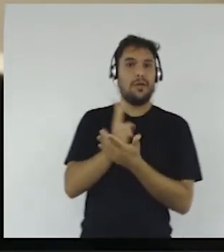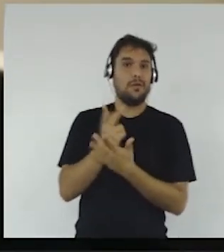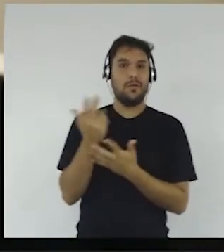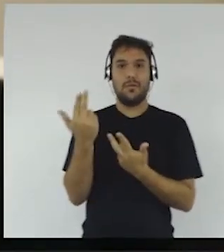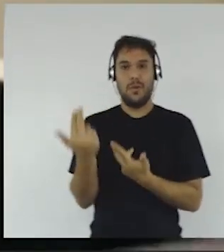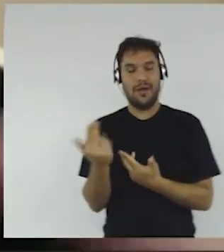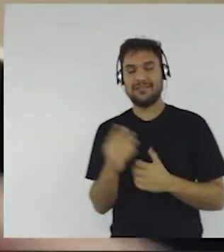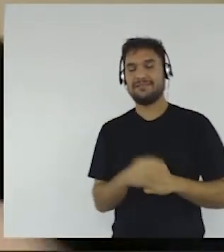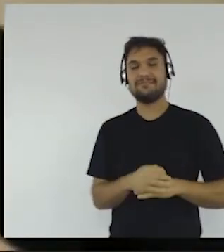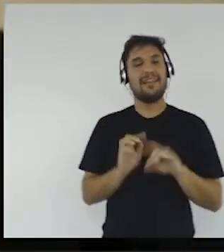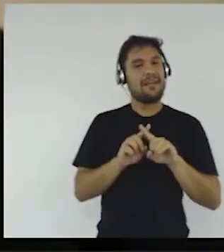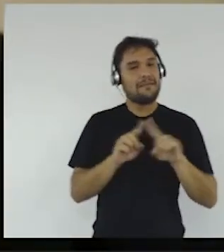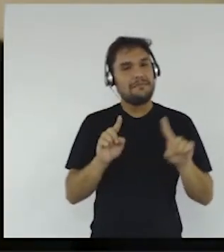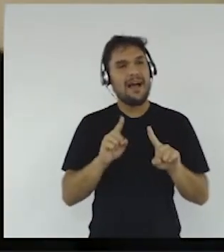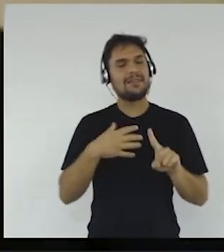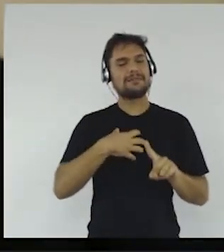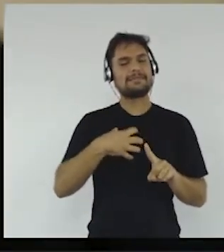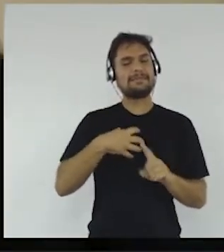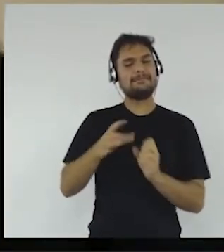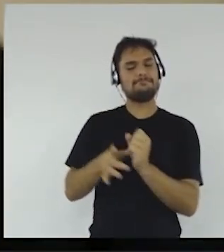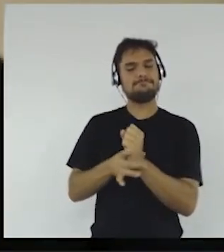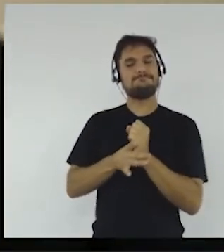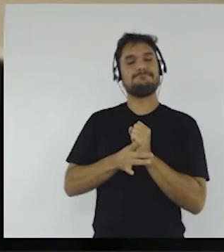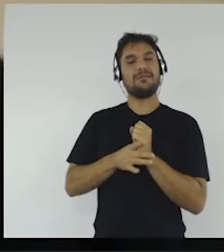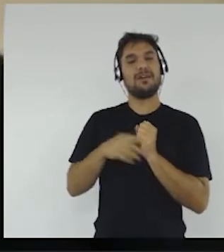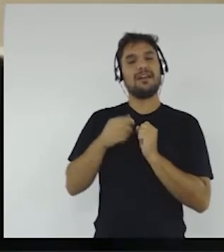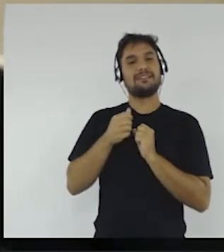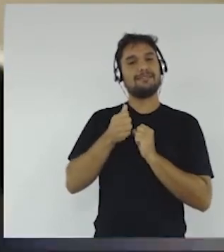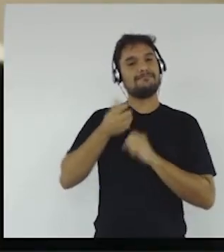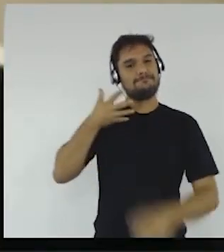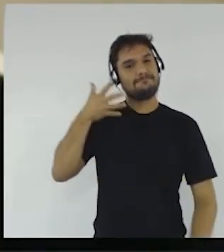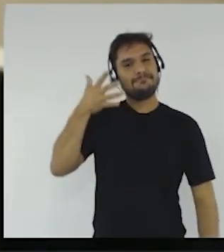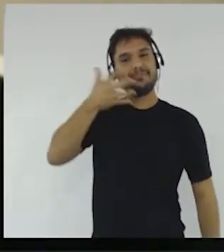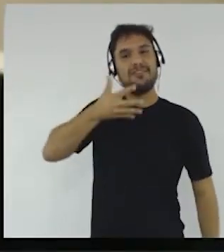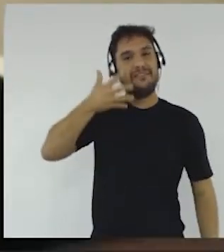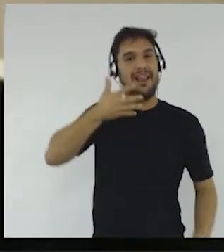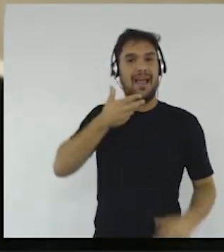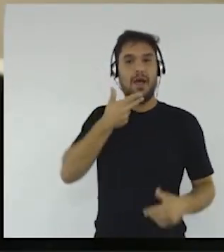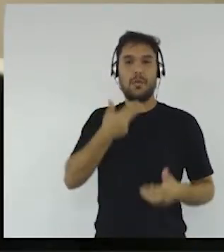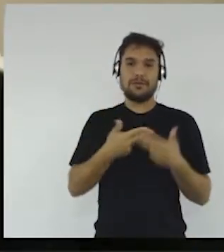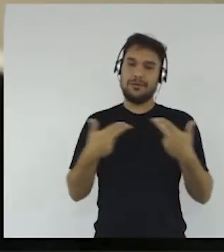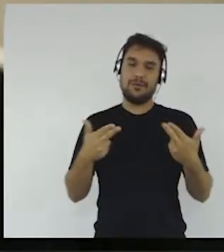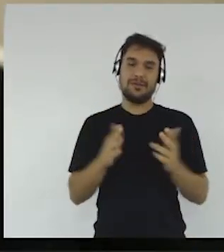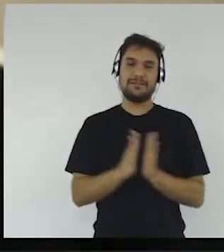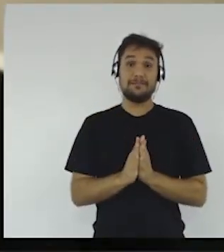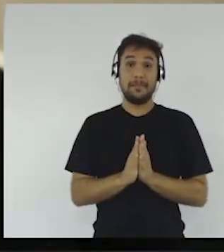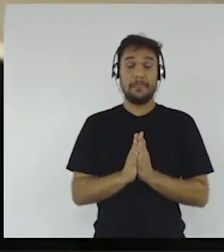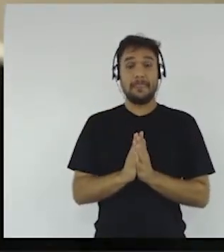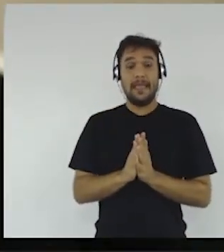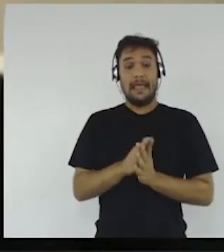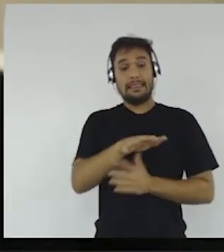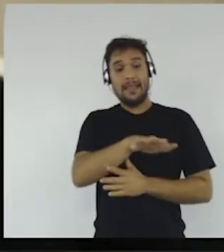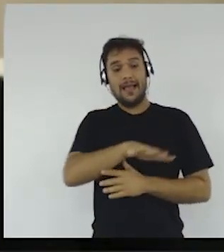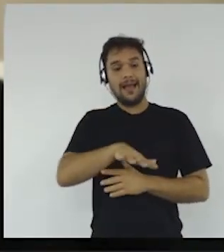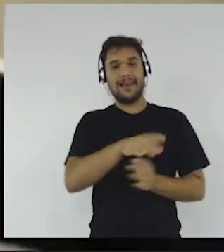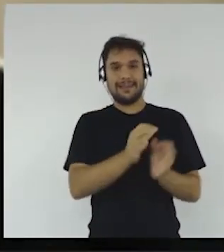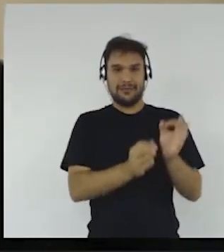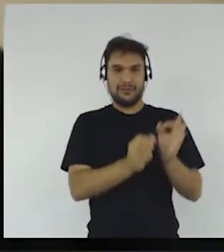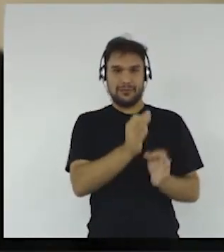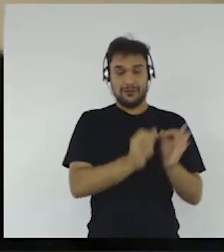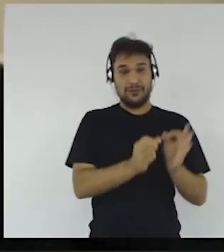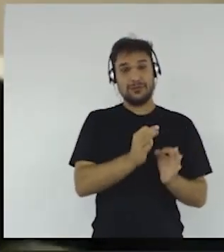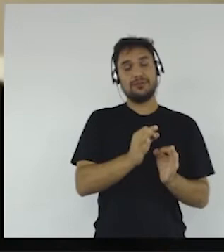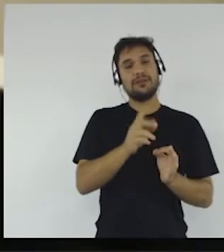dele. Mas eu sinto a segurança de falar algumas coisas e digo, a ida para a magistratura, que